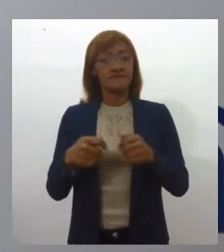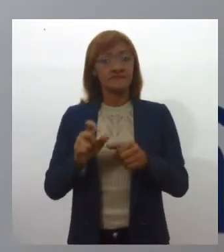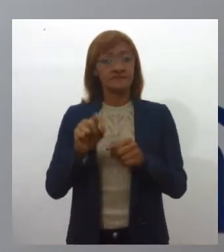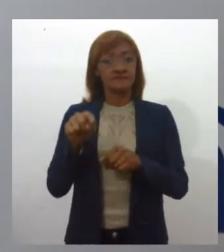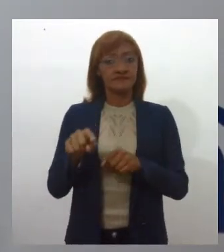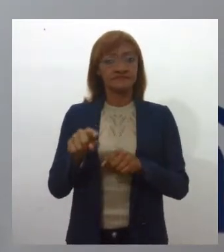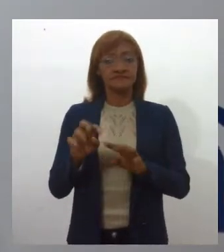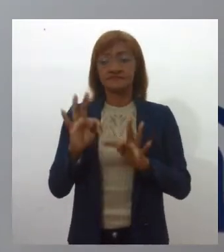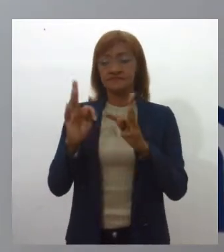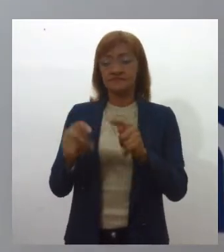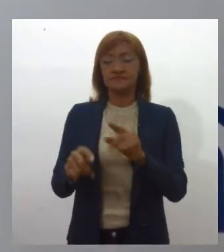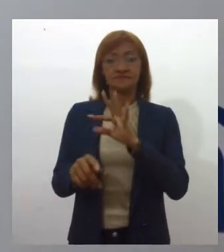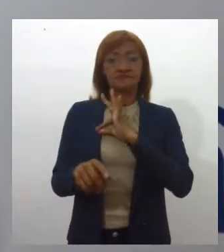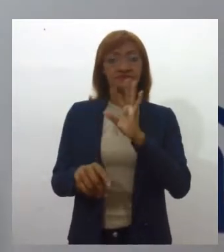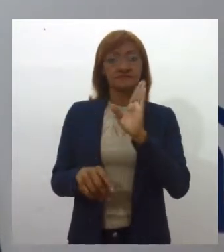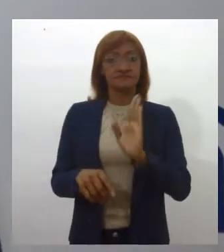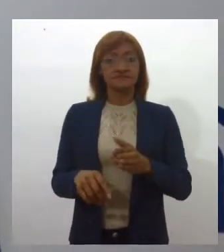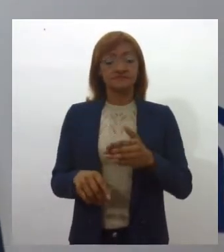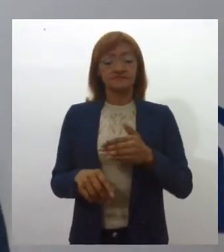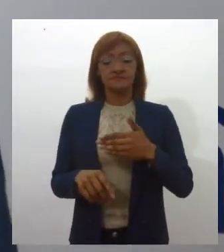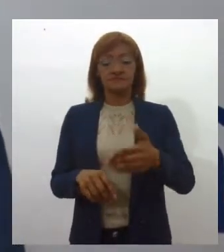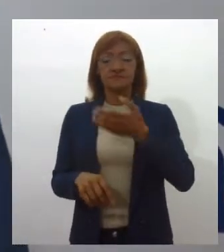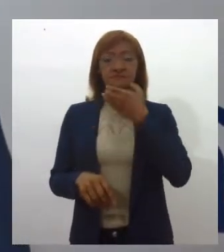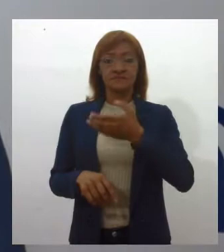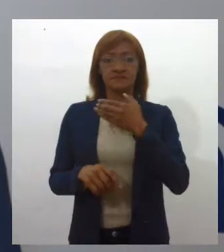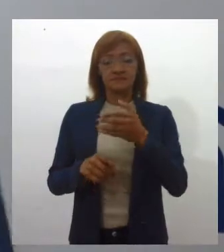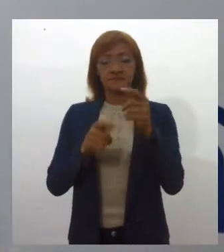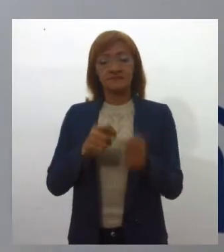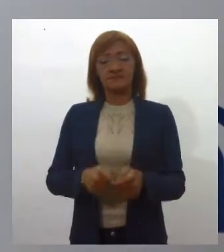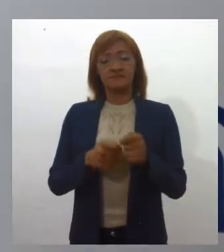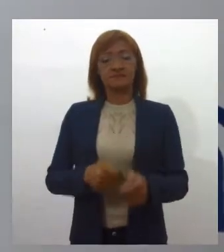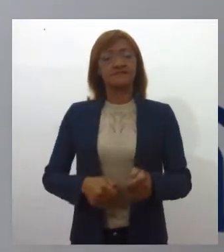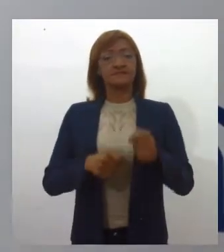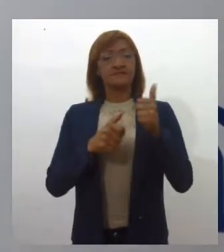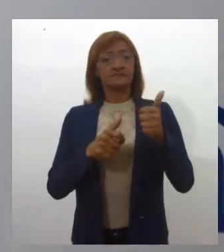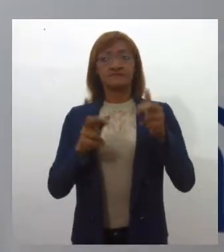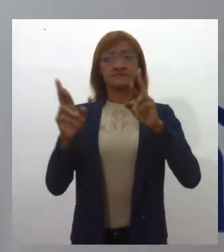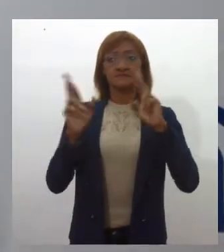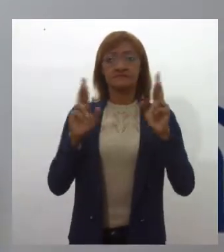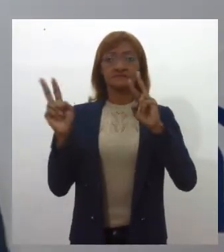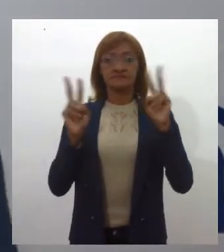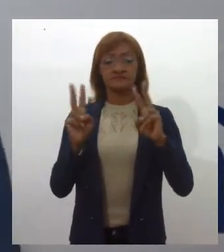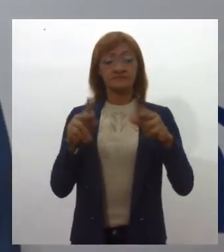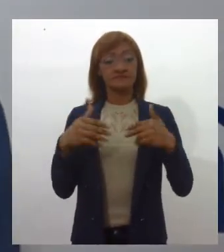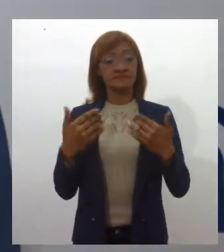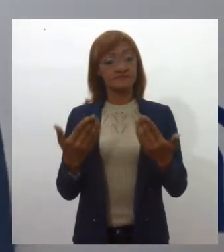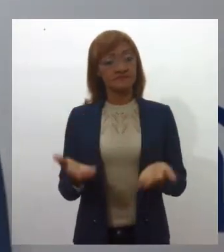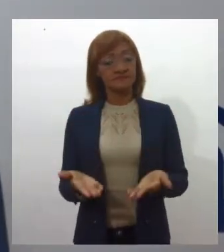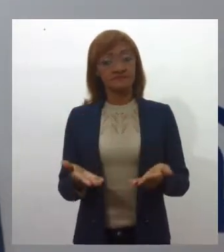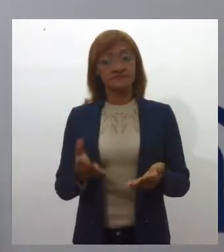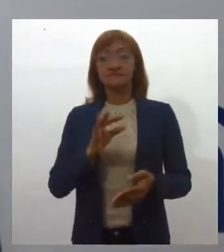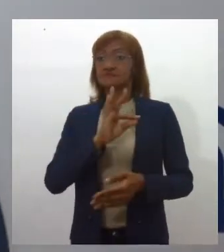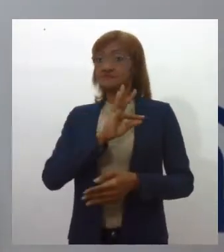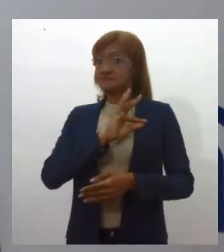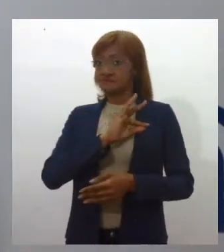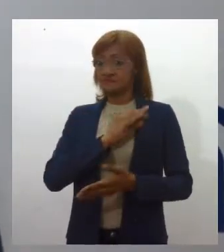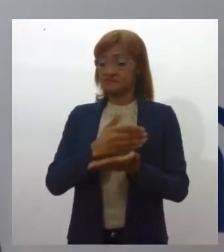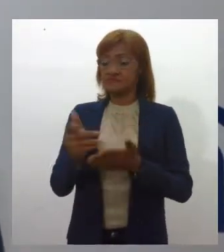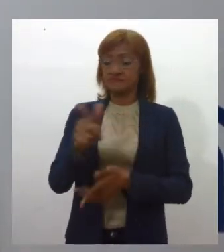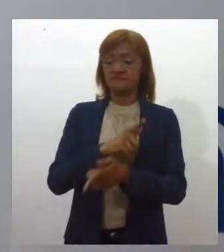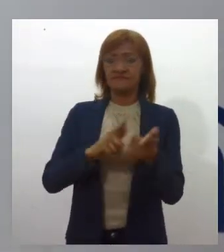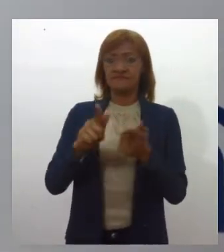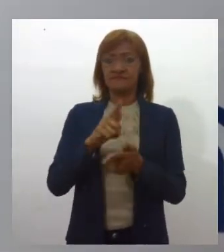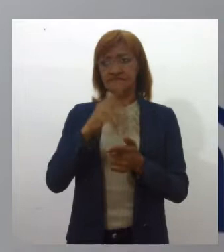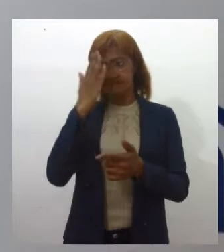classes, porque nós estamos chegando no Natal, depois vem Ano Novo, pré-caju e carnaval, e a polícia civil entrando em greve, eu não tenho dúvida